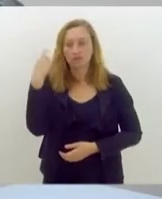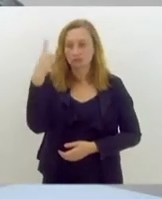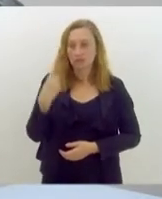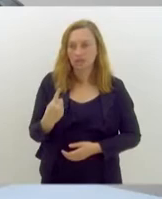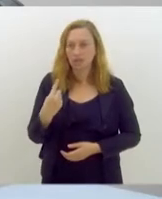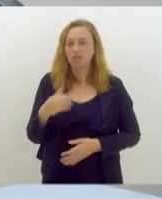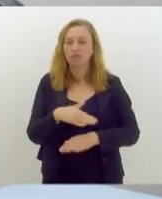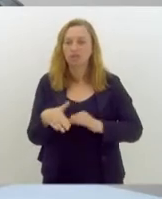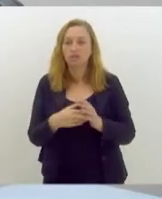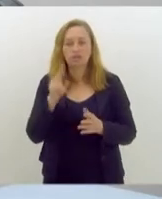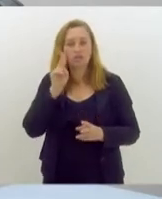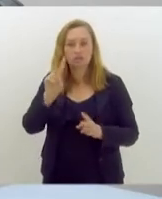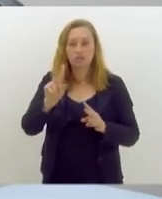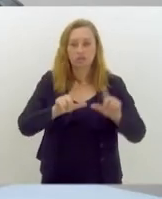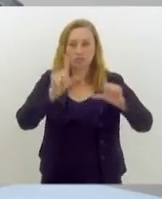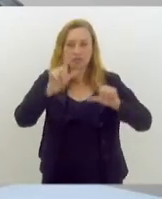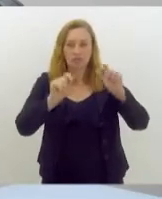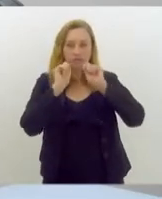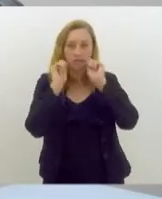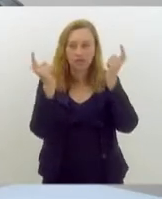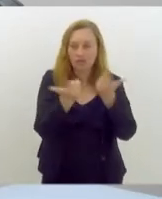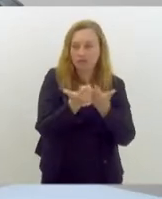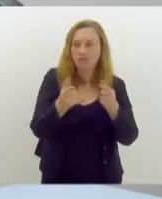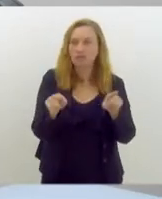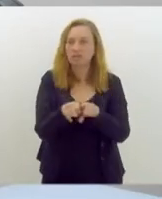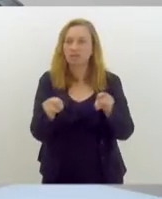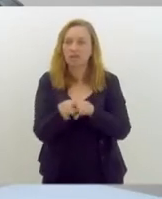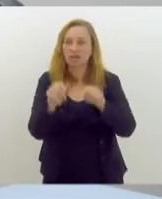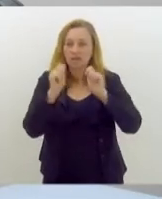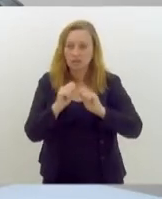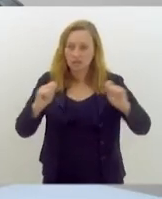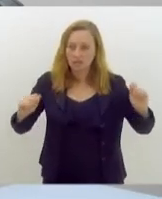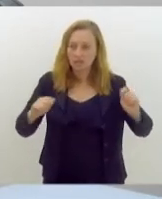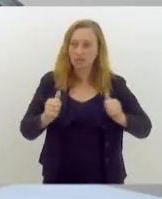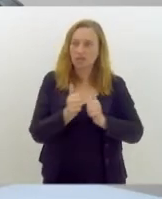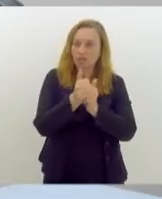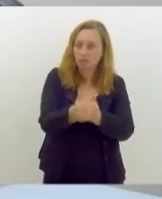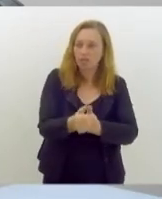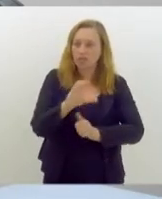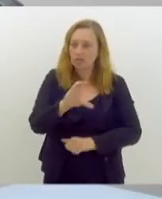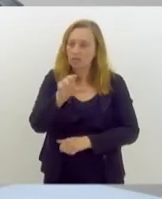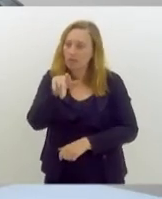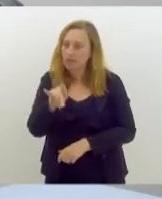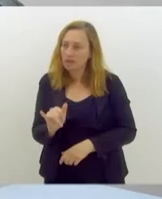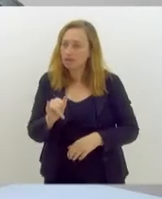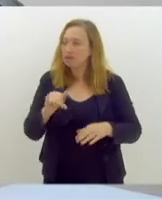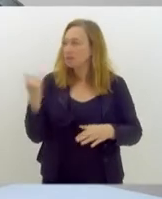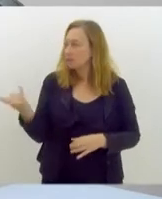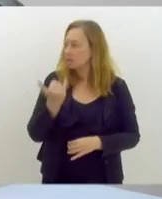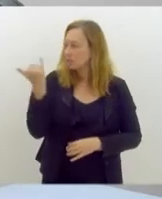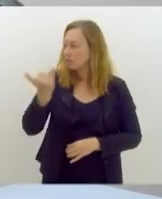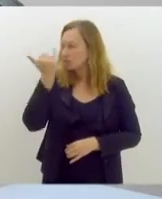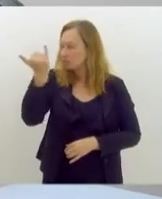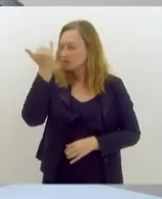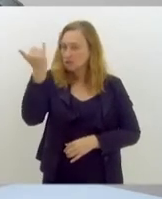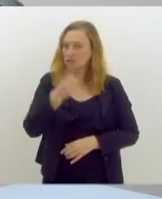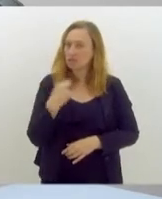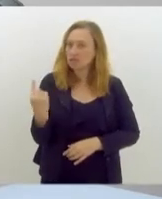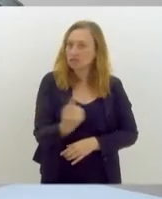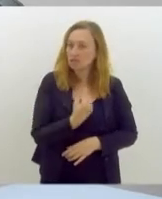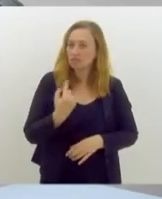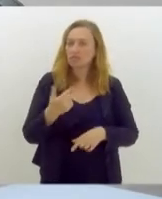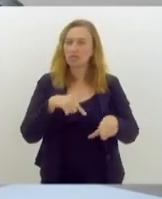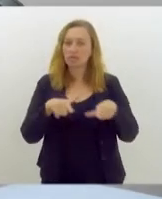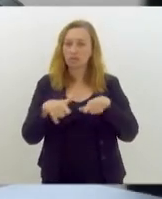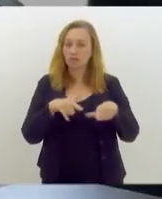assiste saudades que acompanha essa CPI importante das nossas